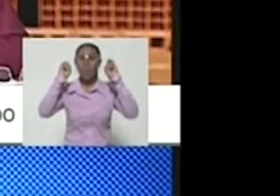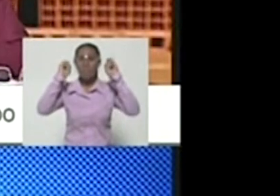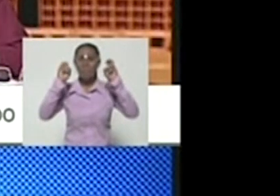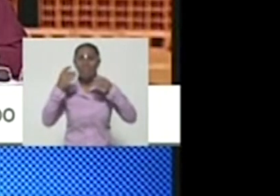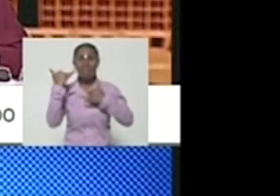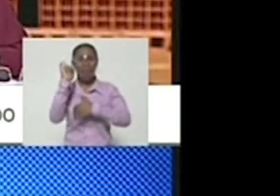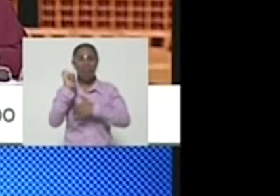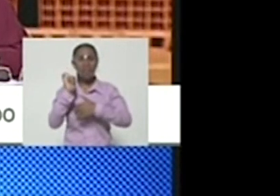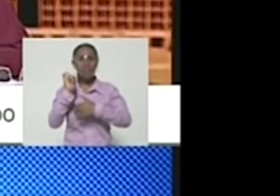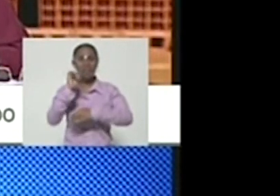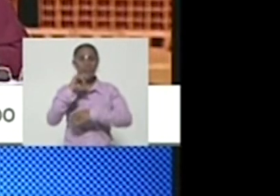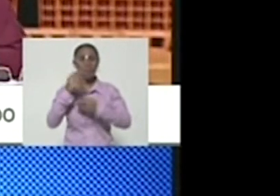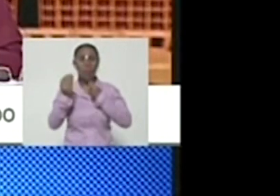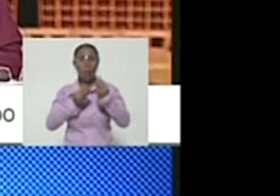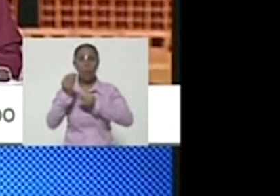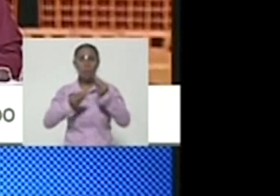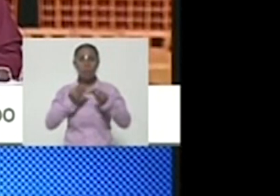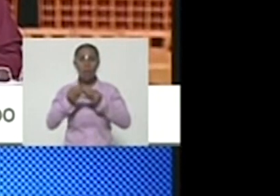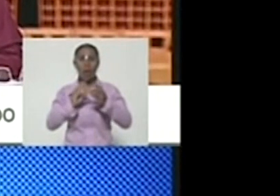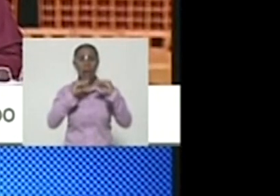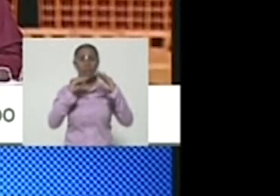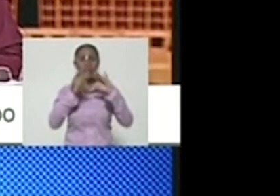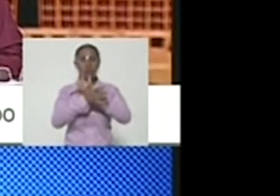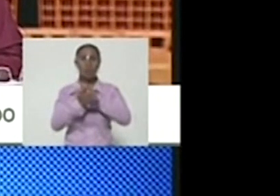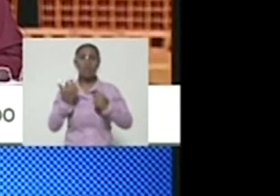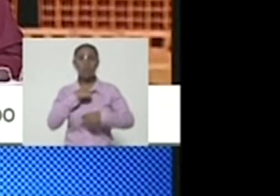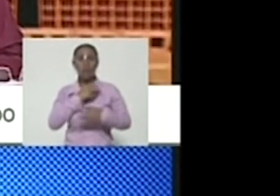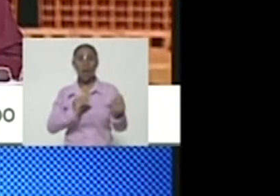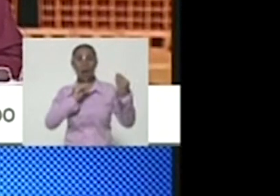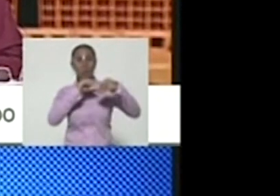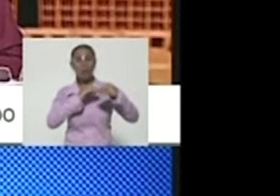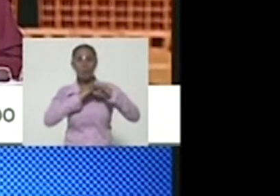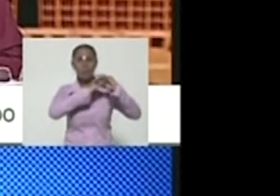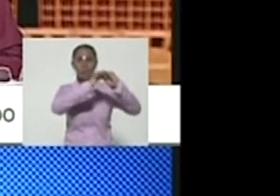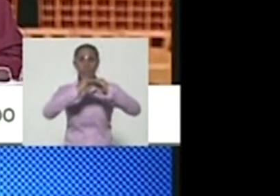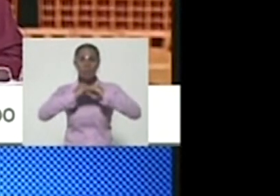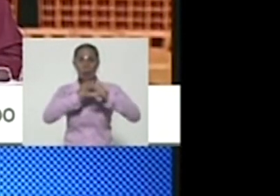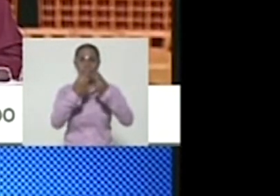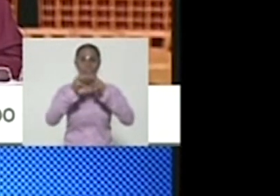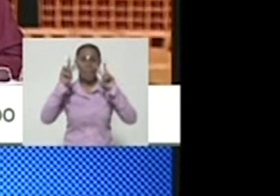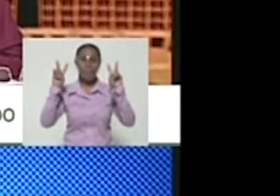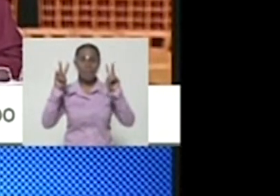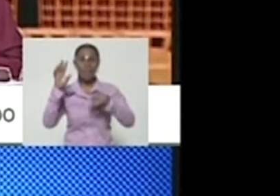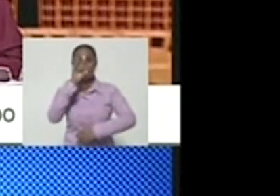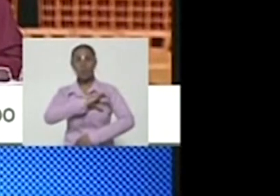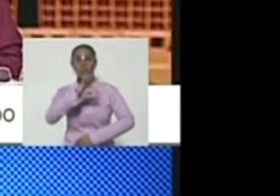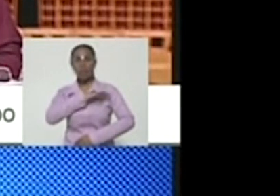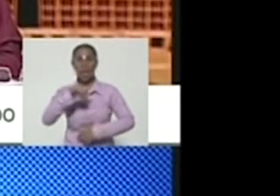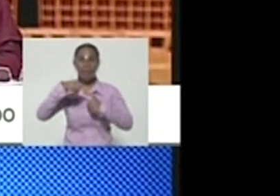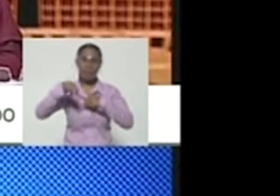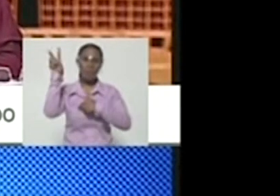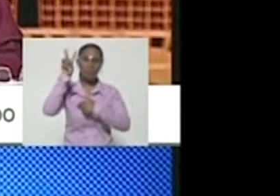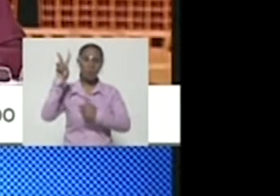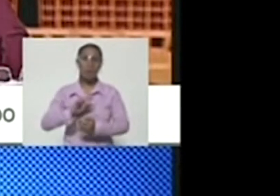pela suspensão de todas as ações criminais contra a Venezuela por La Paz la soberanía levem a